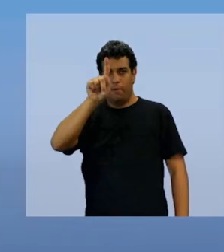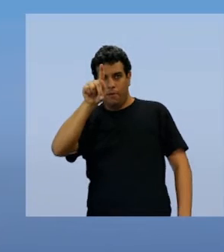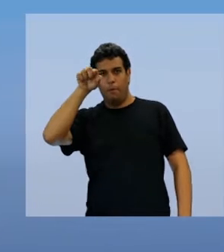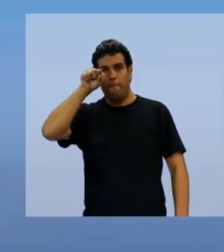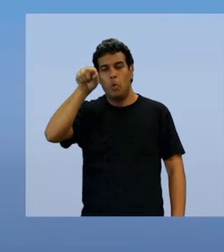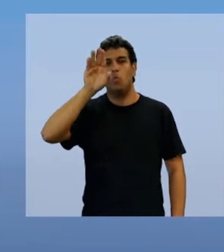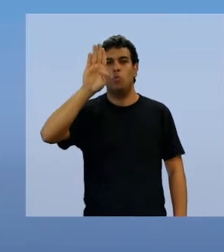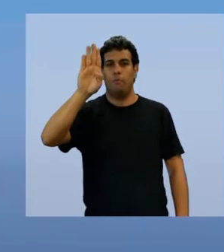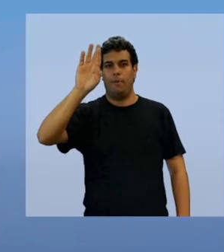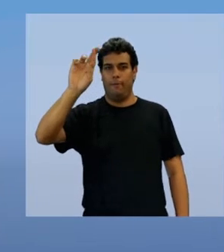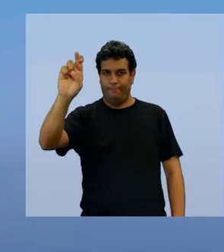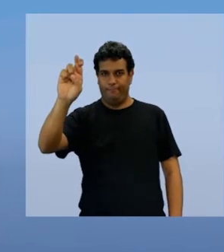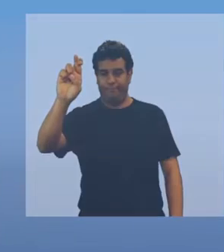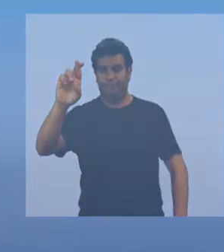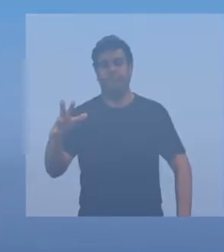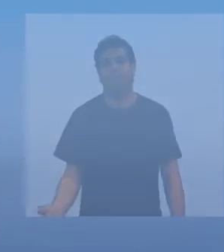www.mprj.mp.br.